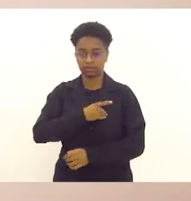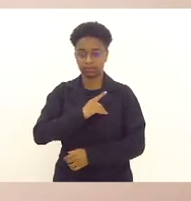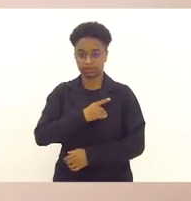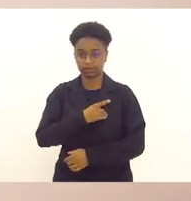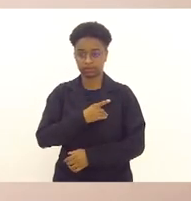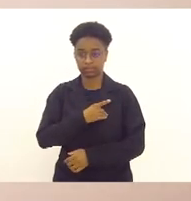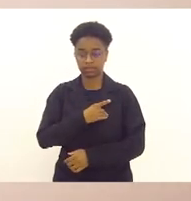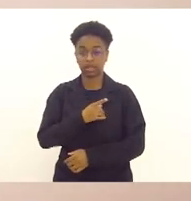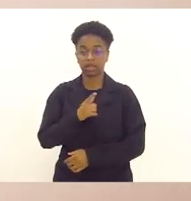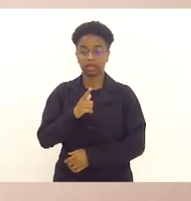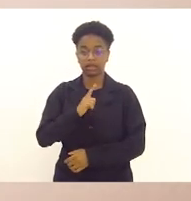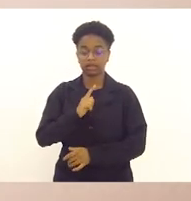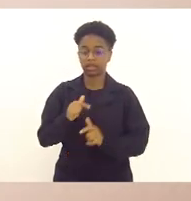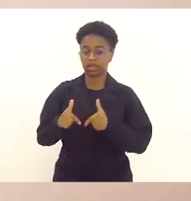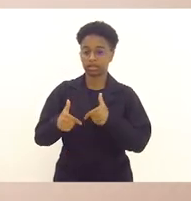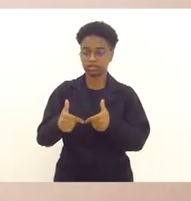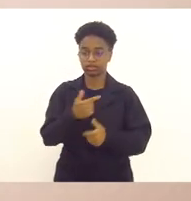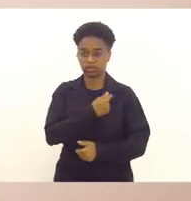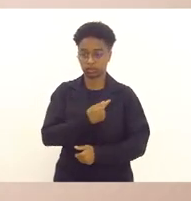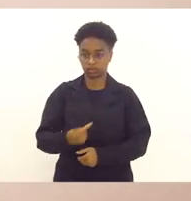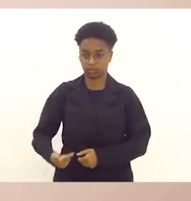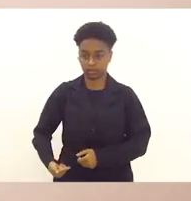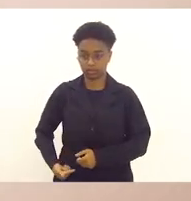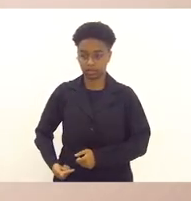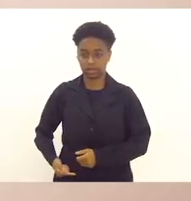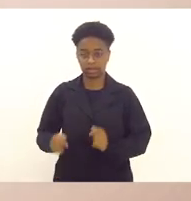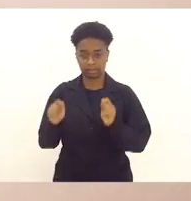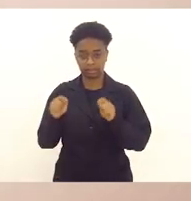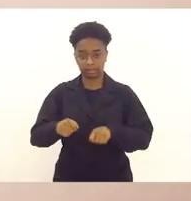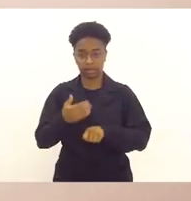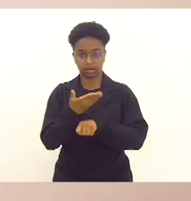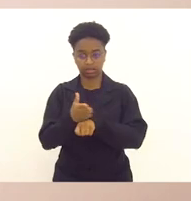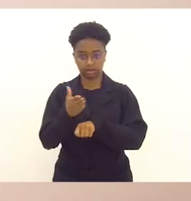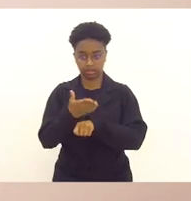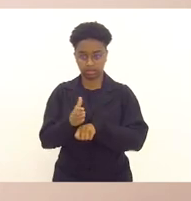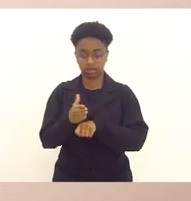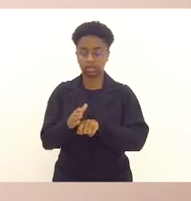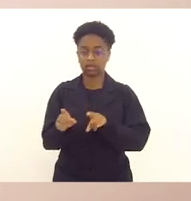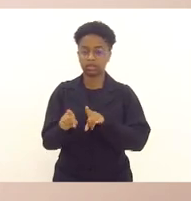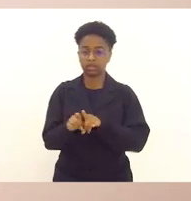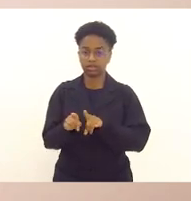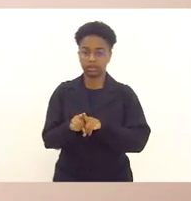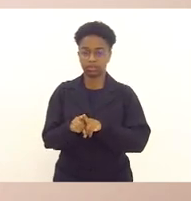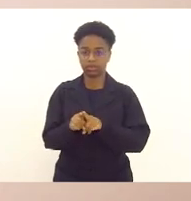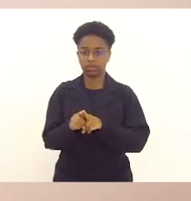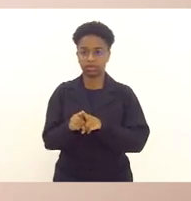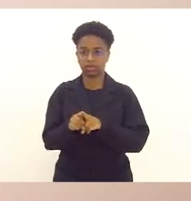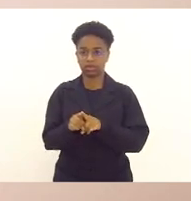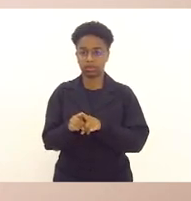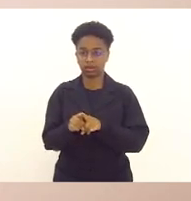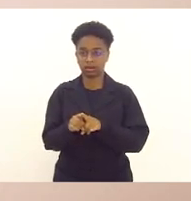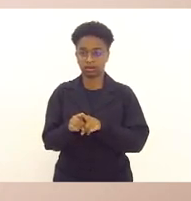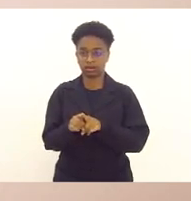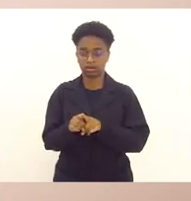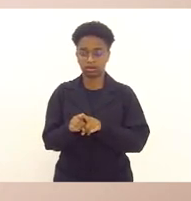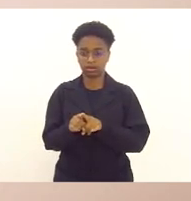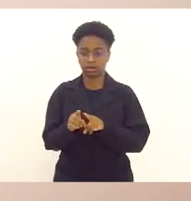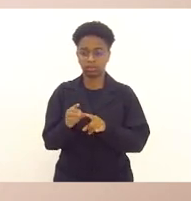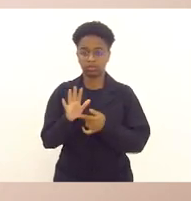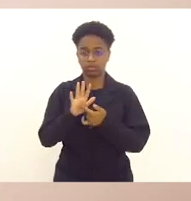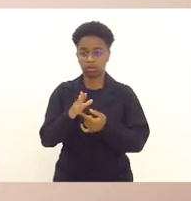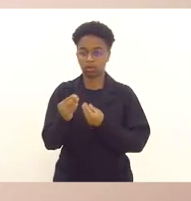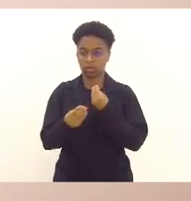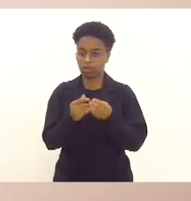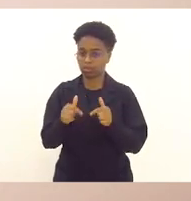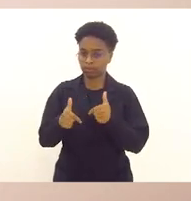Existe alguma iniciativa do governo no estado para treinarmos e sensibilização ao operação do